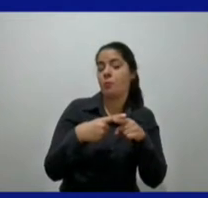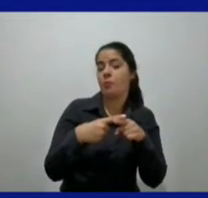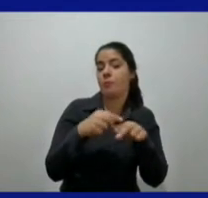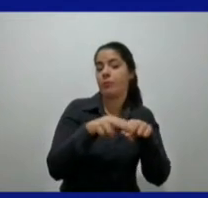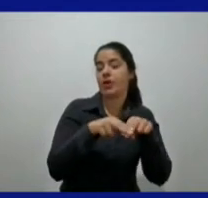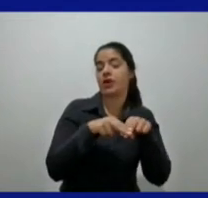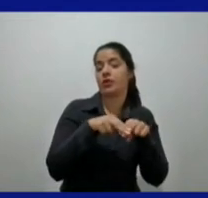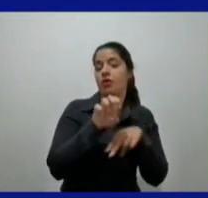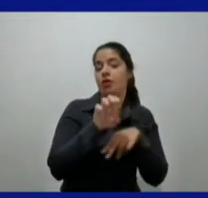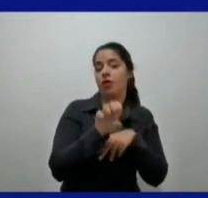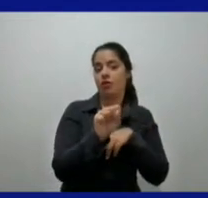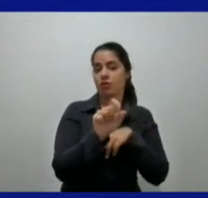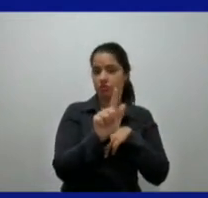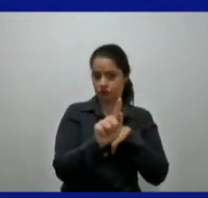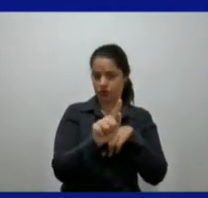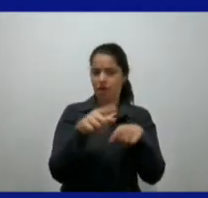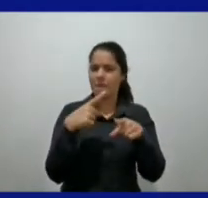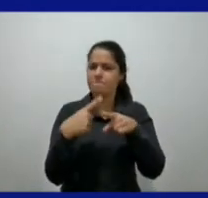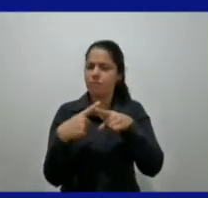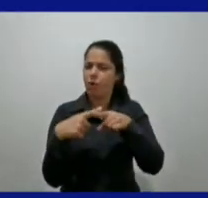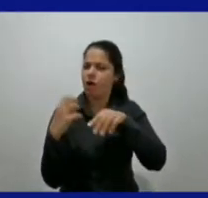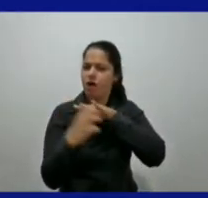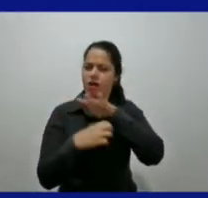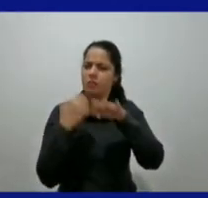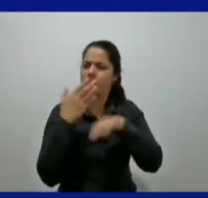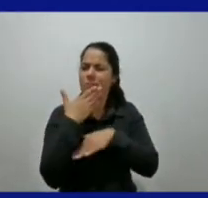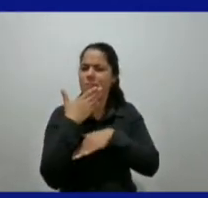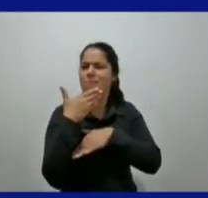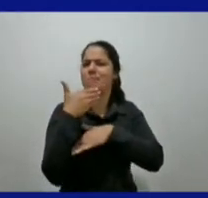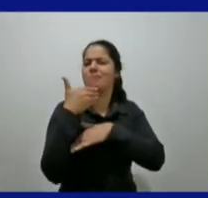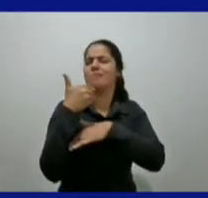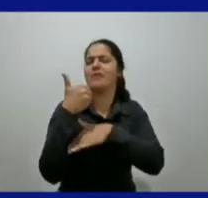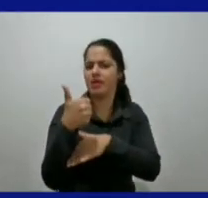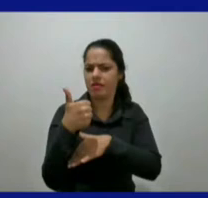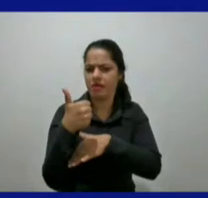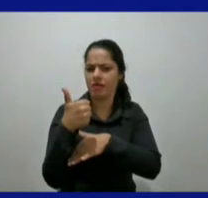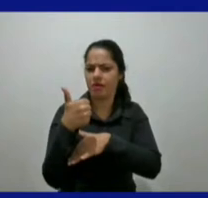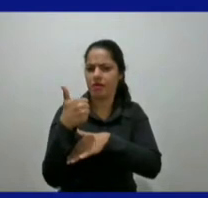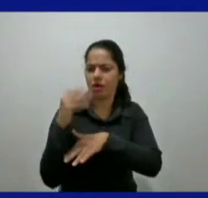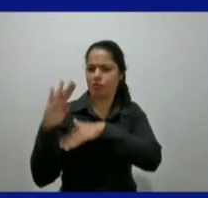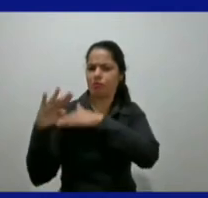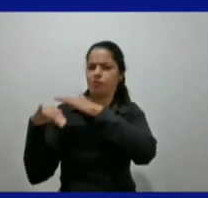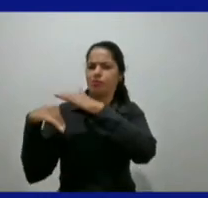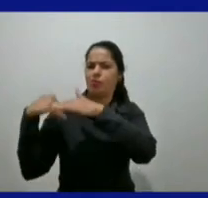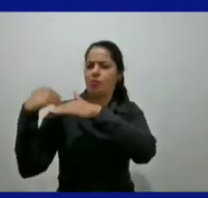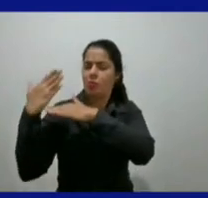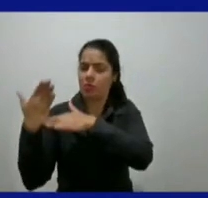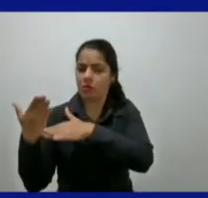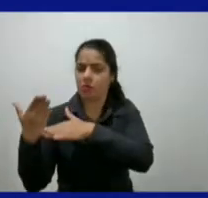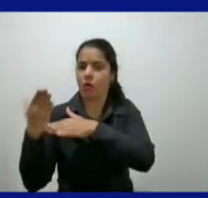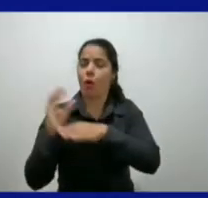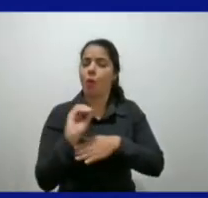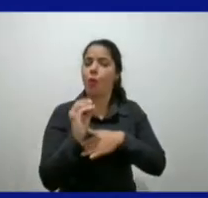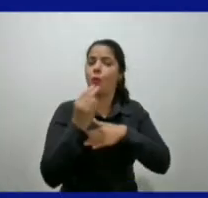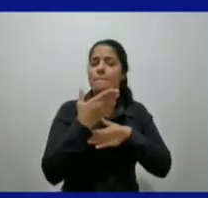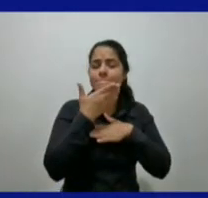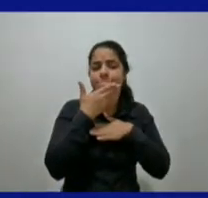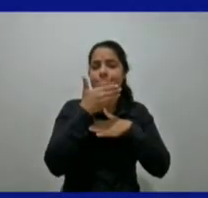são melhores e mostram um melhor desempenho ou elas são melhores porque têm o melhor